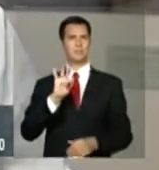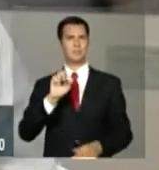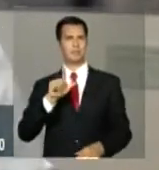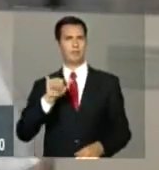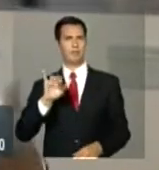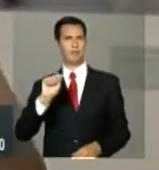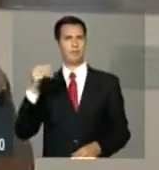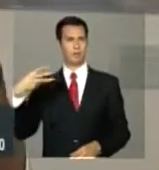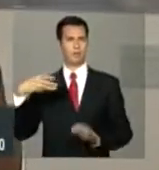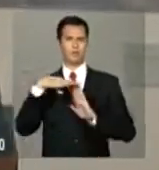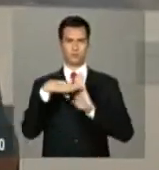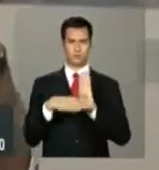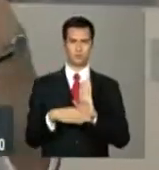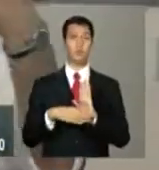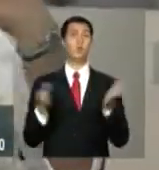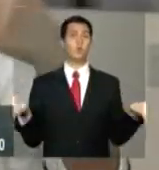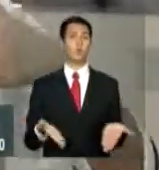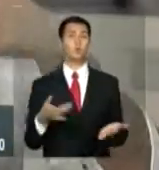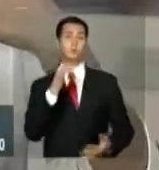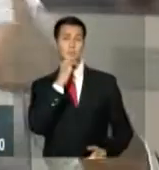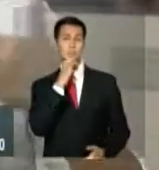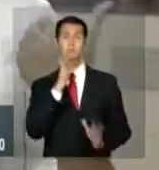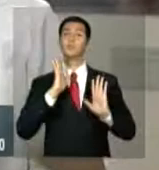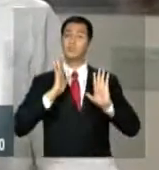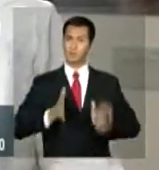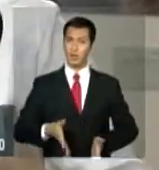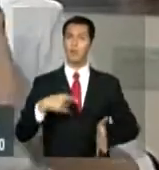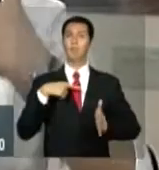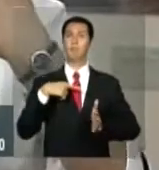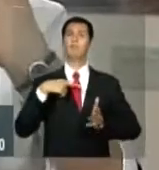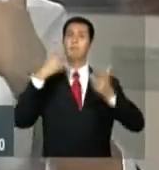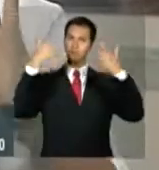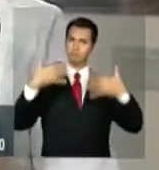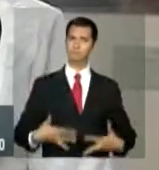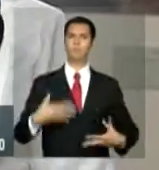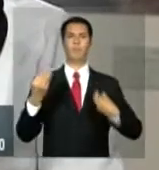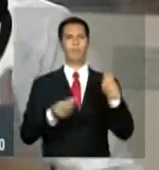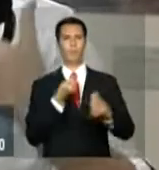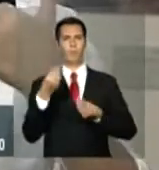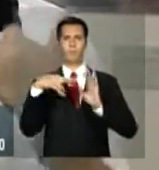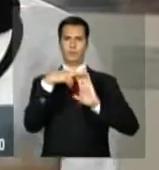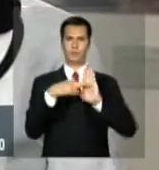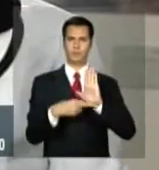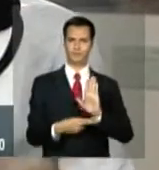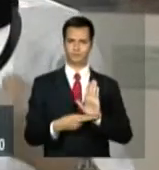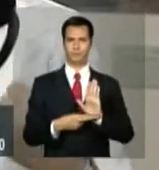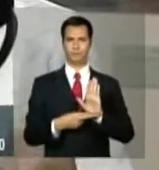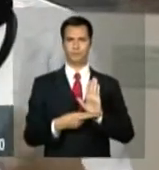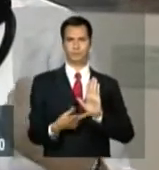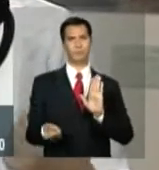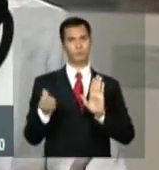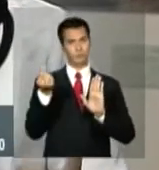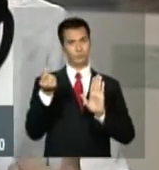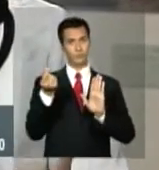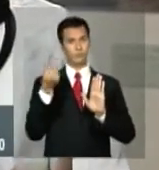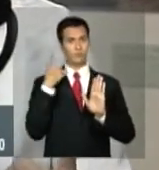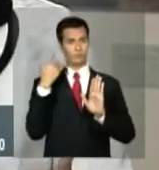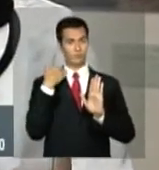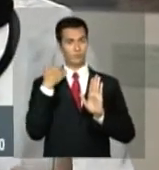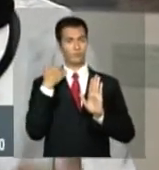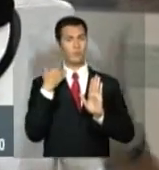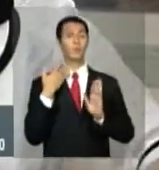regulação financeira. Há um clamor geral por ampliar a regulação dos